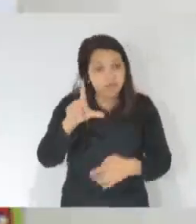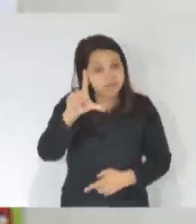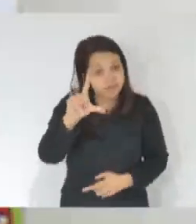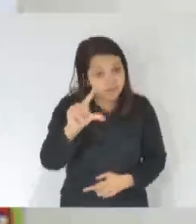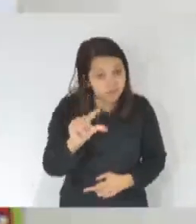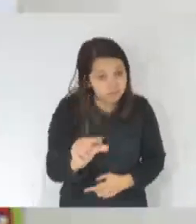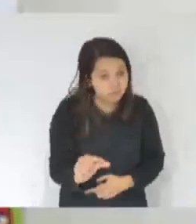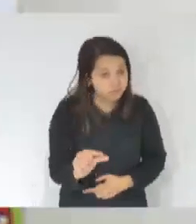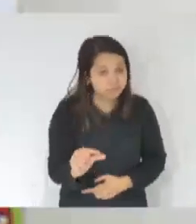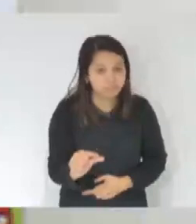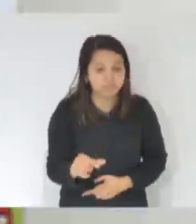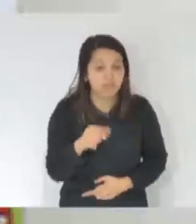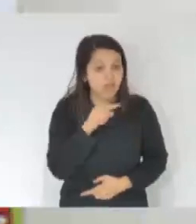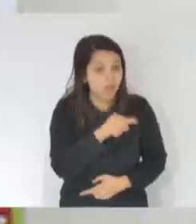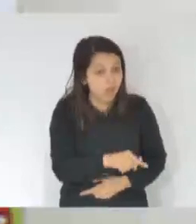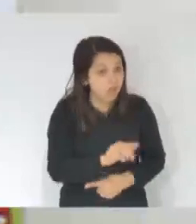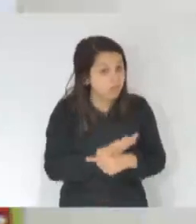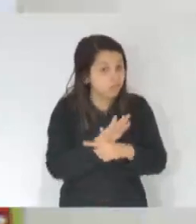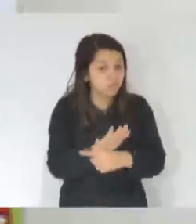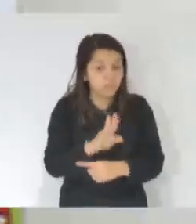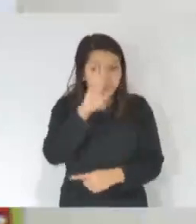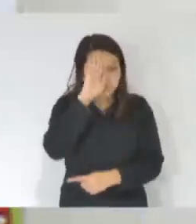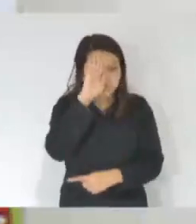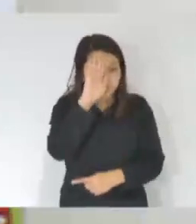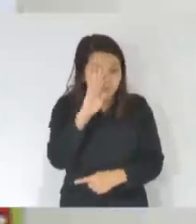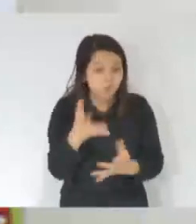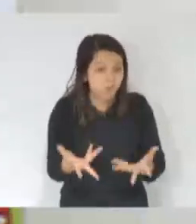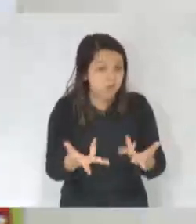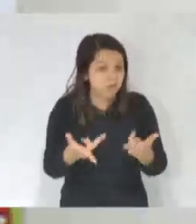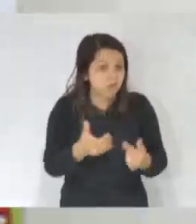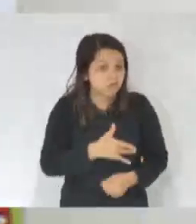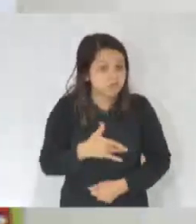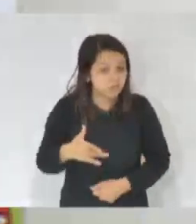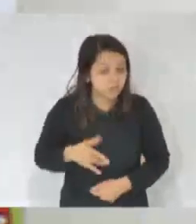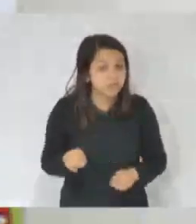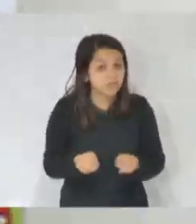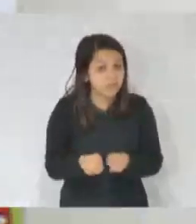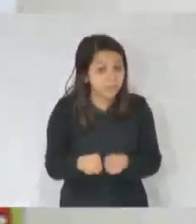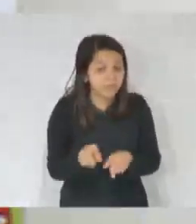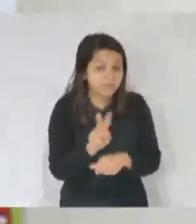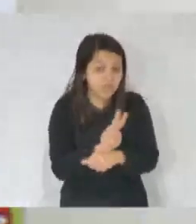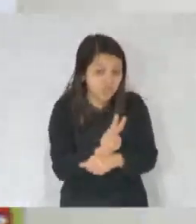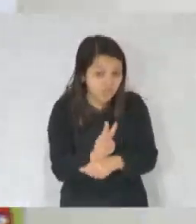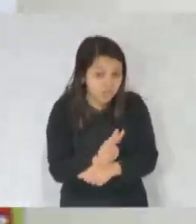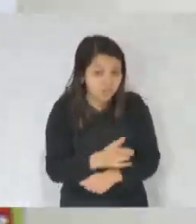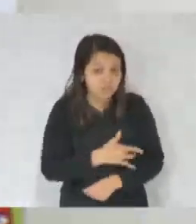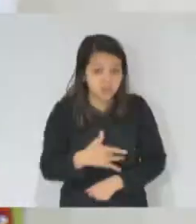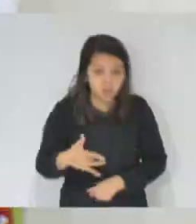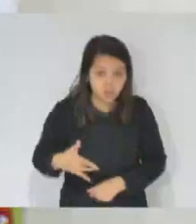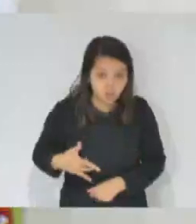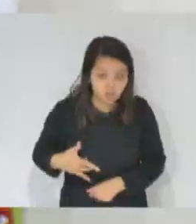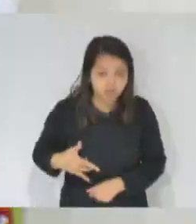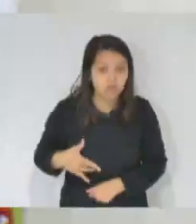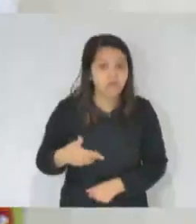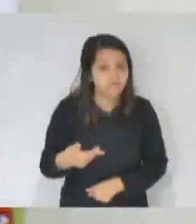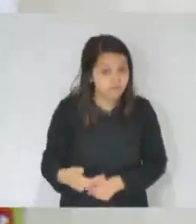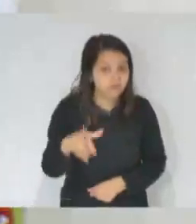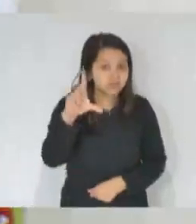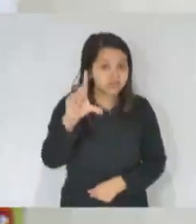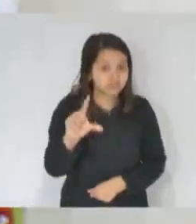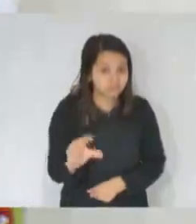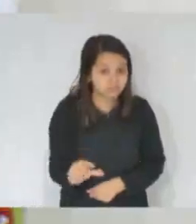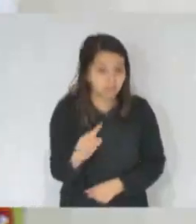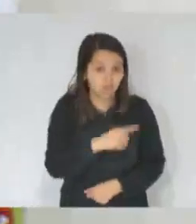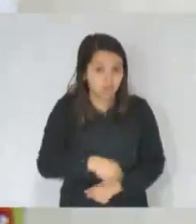responsável pela qualidade de saúde de Santa Catarina. E também na área de vigilância em saúde, que nós temos observando,